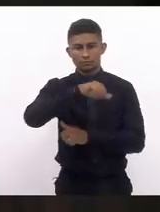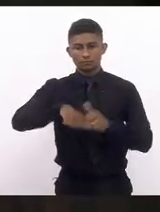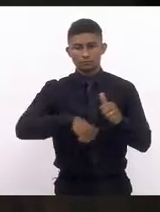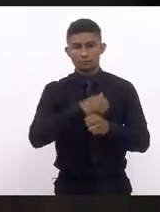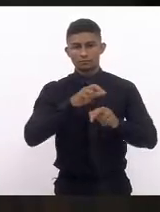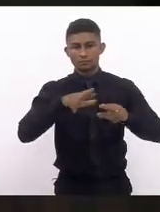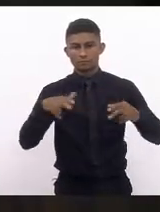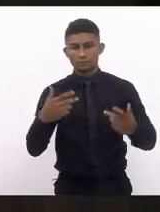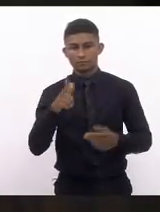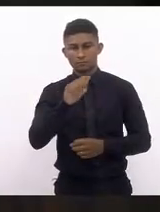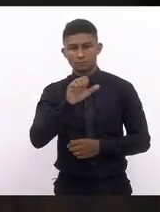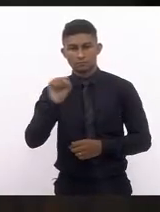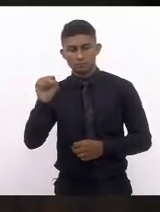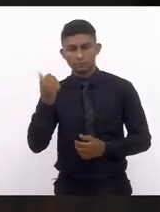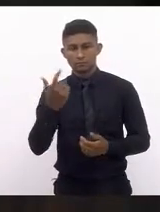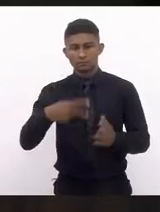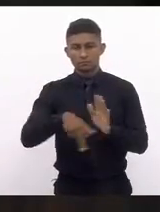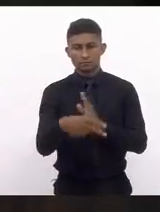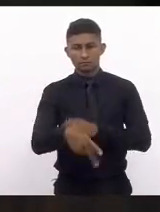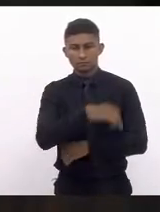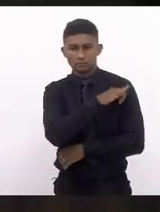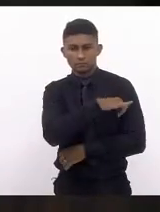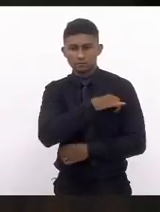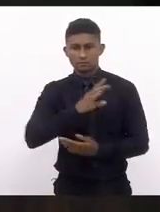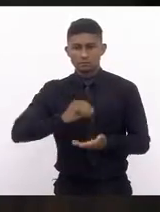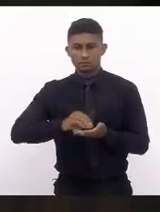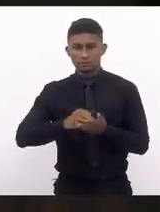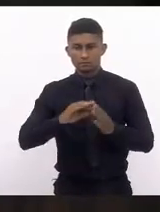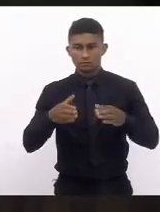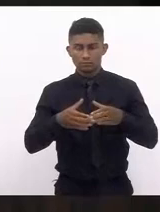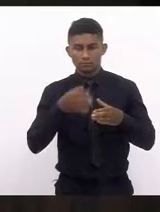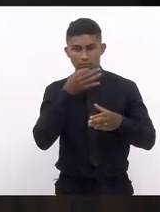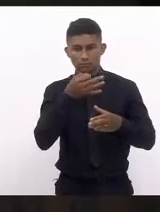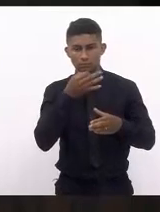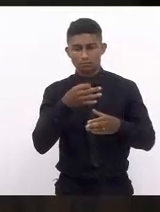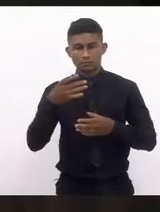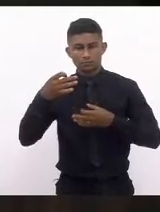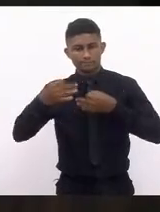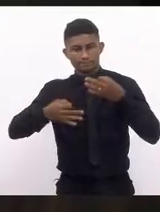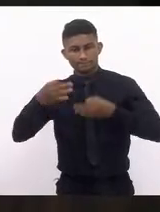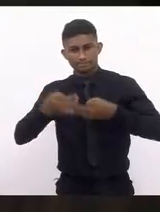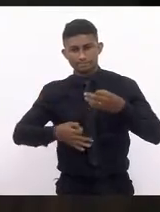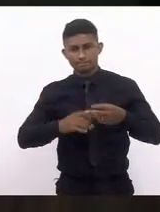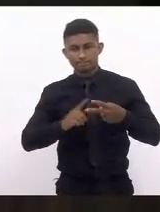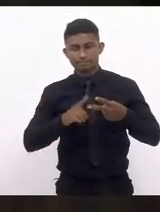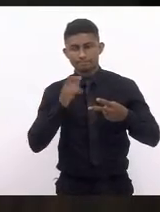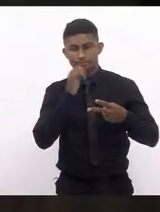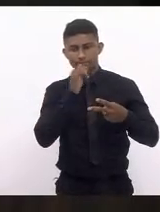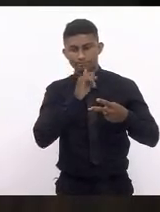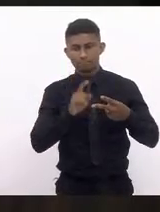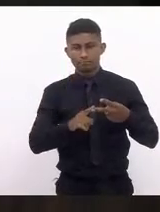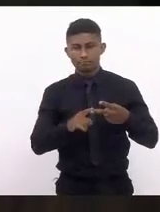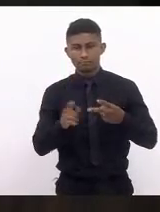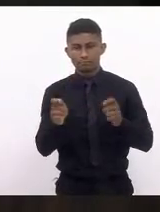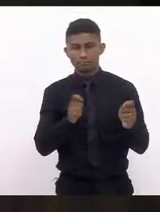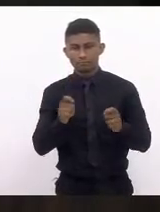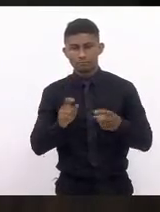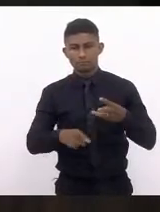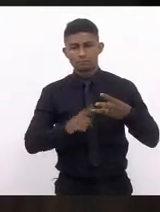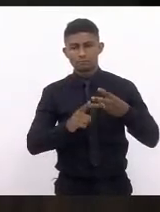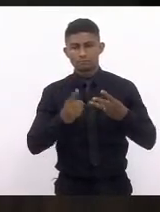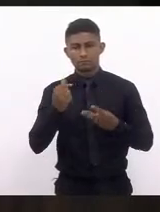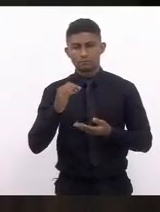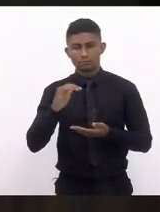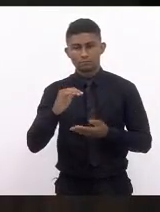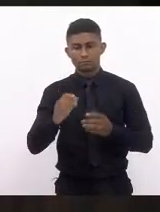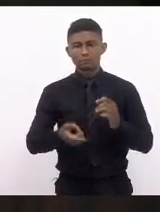distribuição de gás canalizado Estado do Rio de Janeiro presente de pareceres das comissões Quais são os distritos de Minas e energia economia 2 comércio de